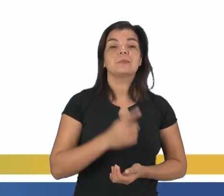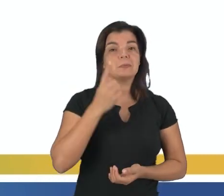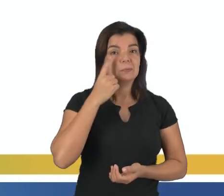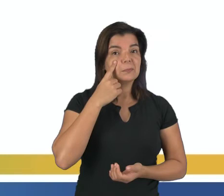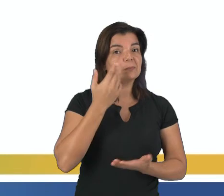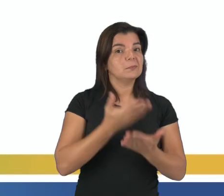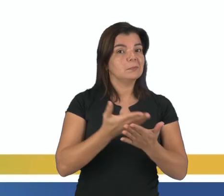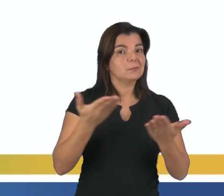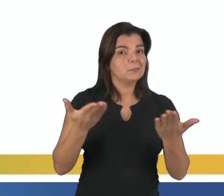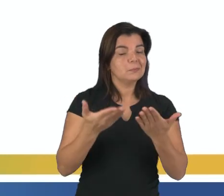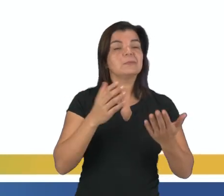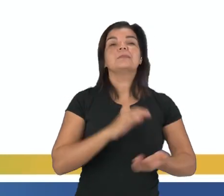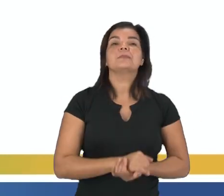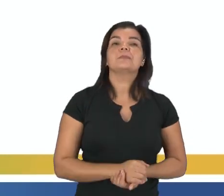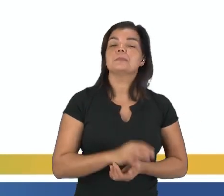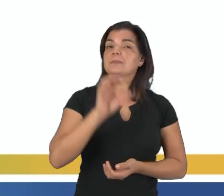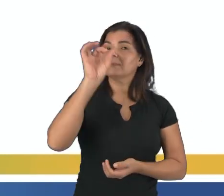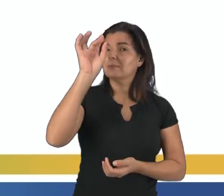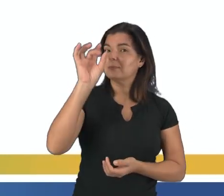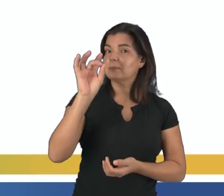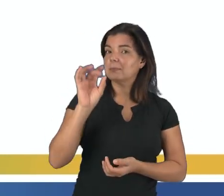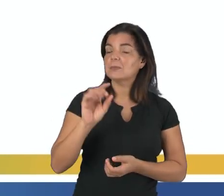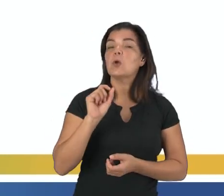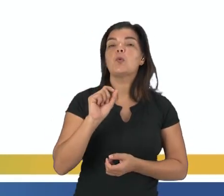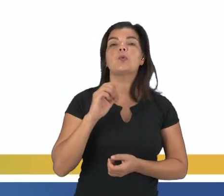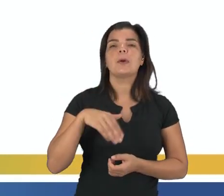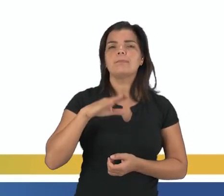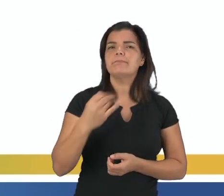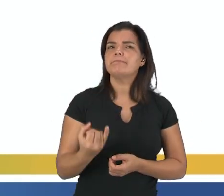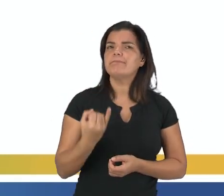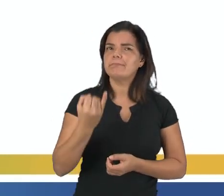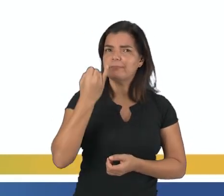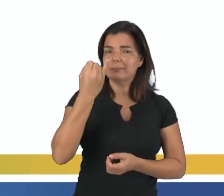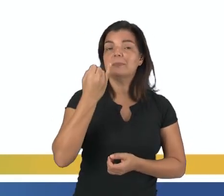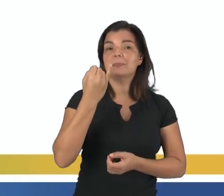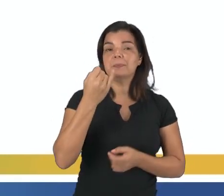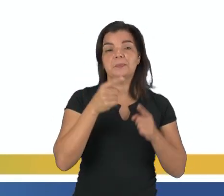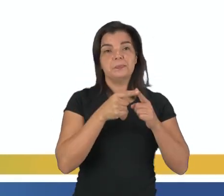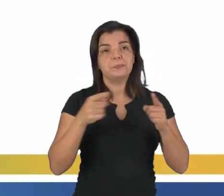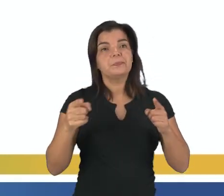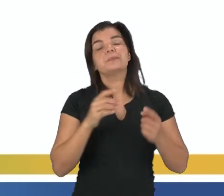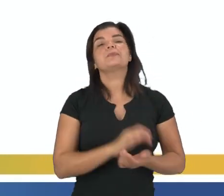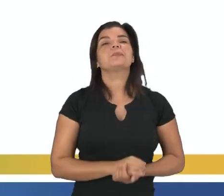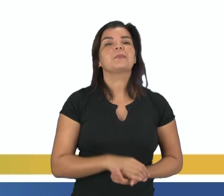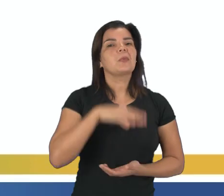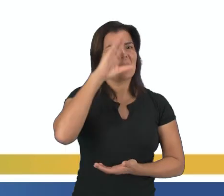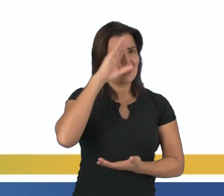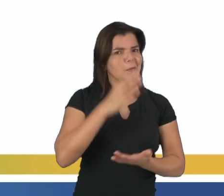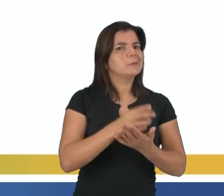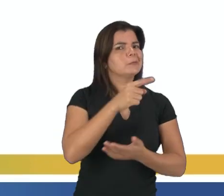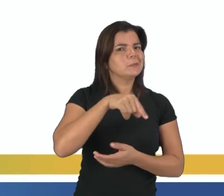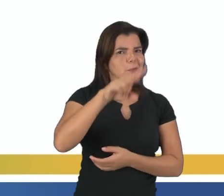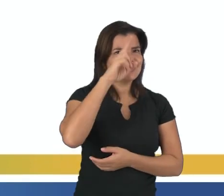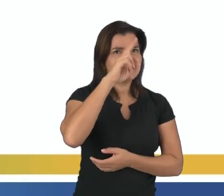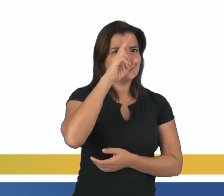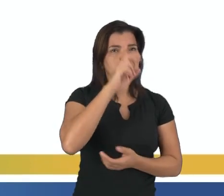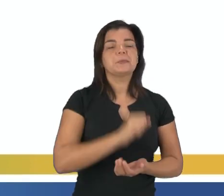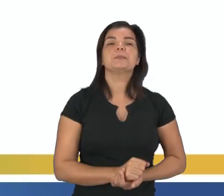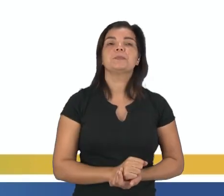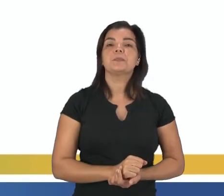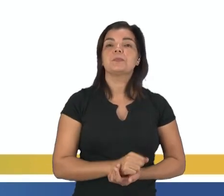bem destacado nossa aula de hoje né Cada Marco o quê que foi mais importante ali naquela fase acredito que vocês estão lembrados